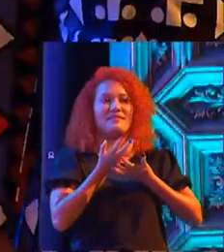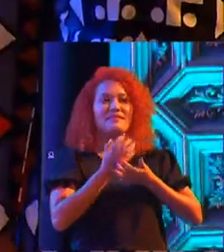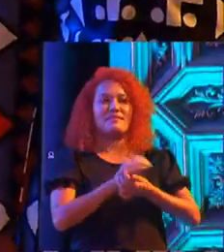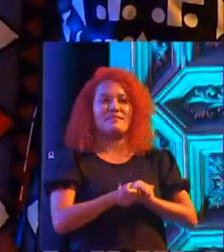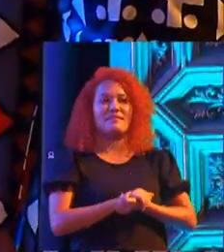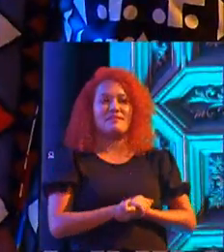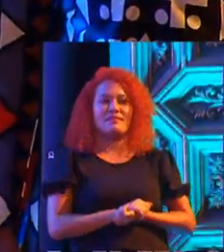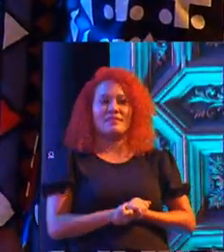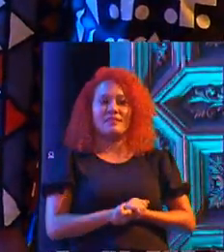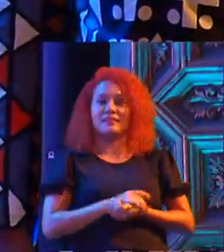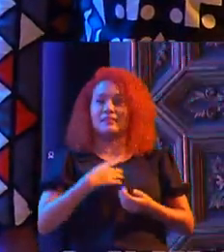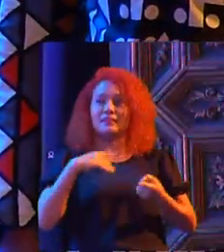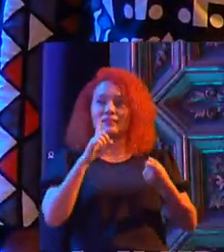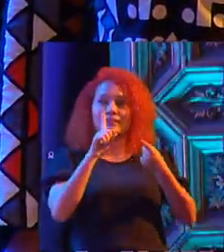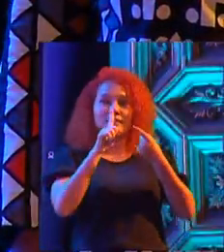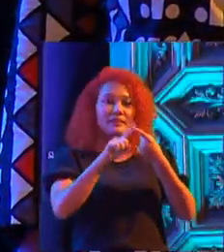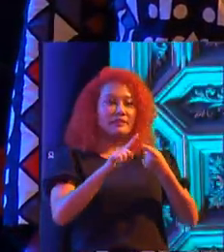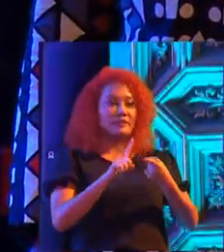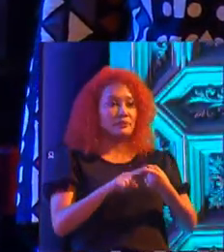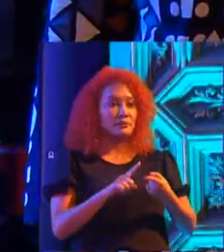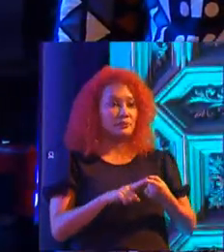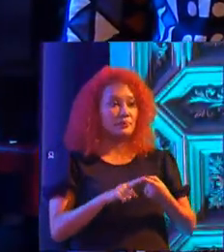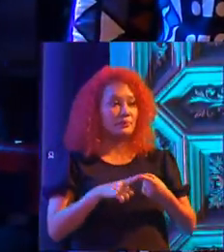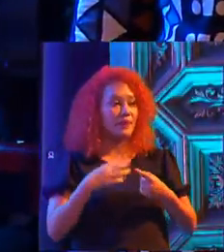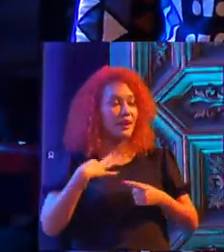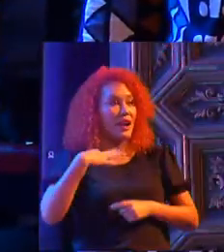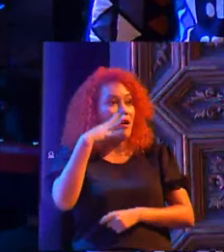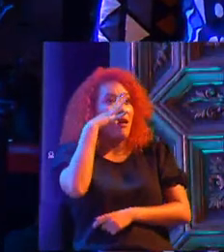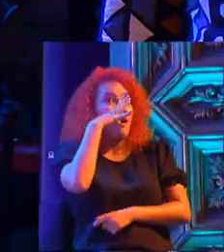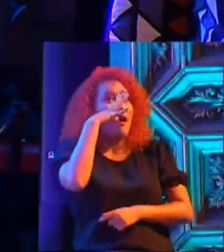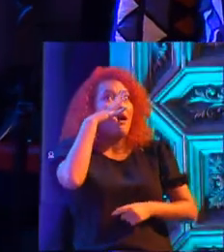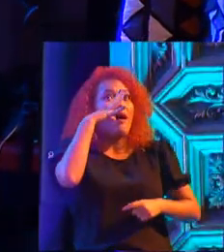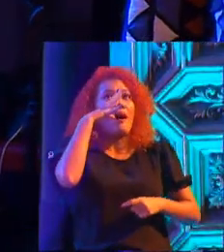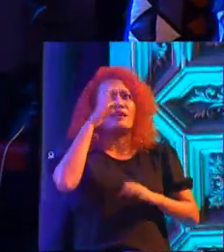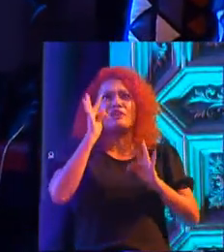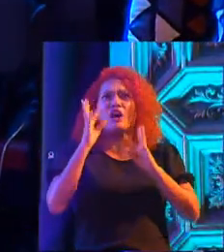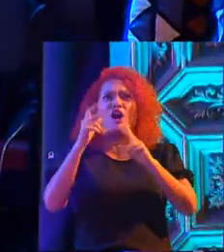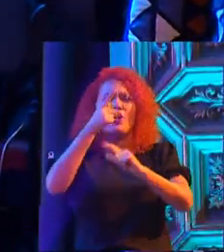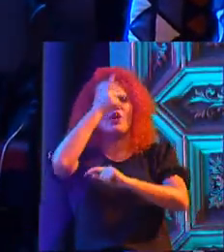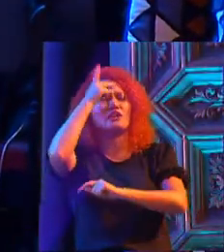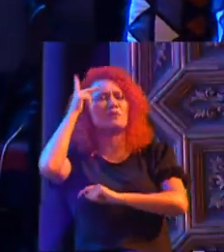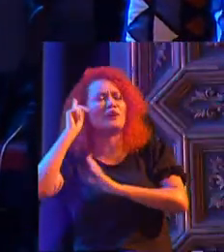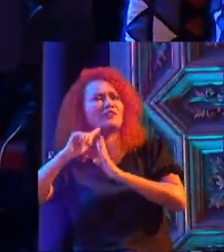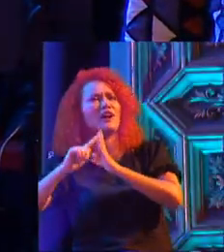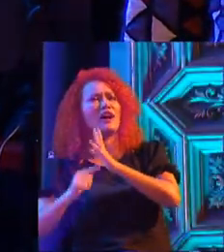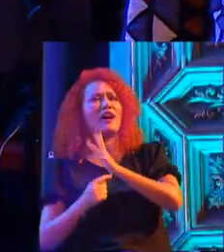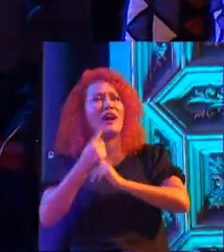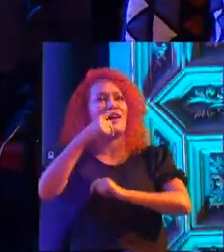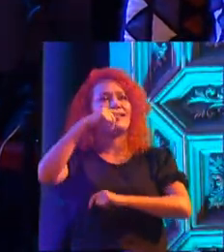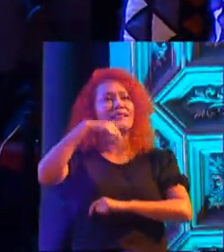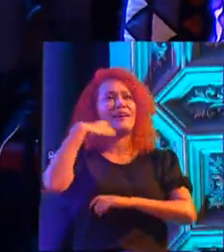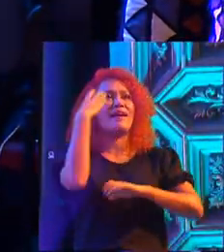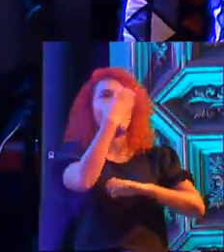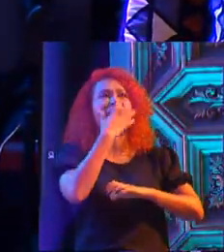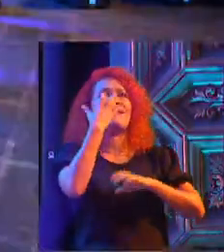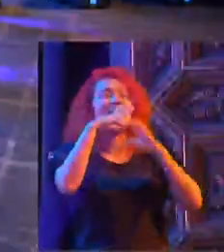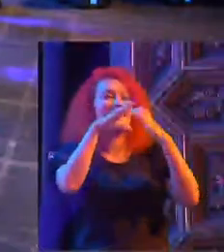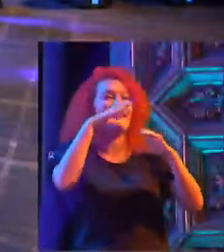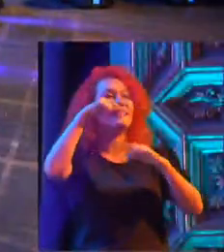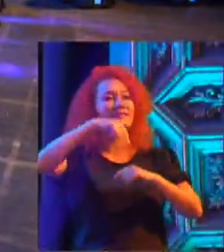e tenho uma admiração profunda por todas as intérpretes desse estado e da